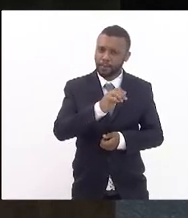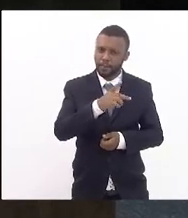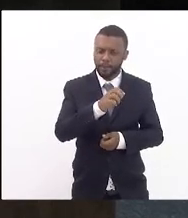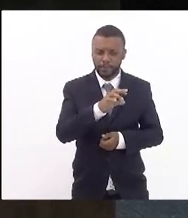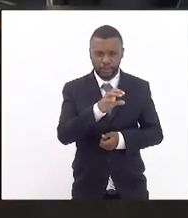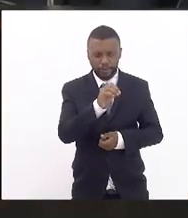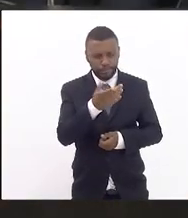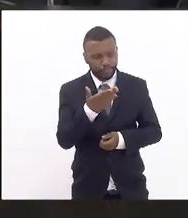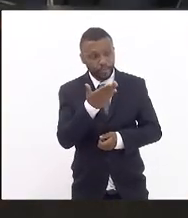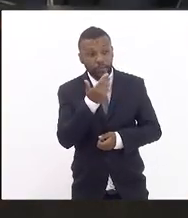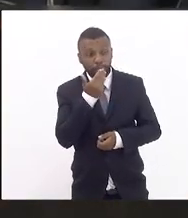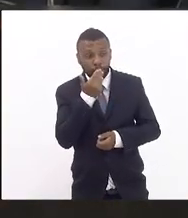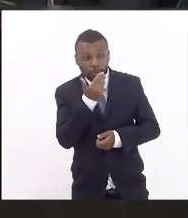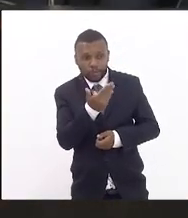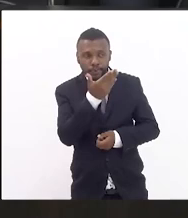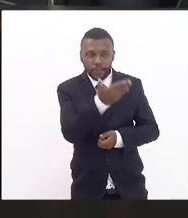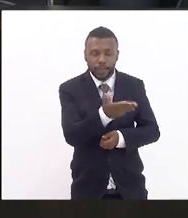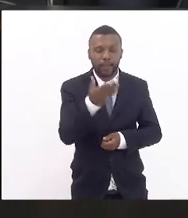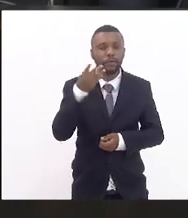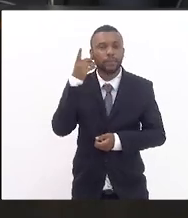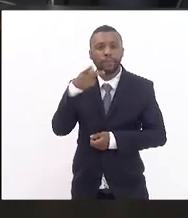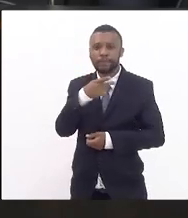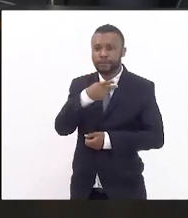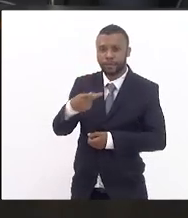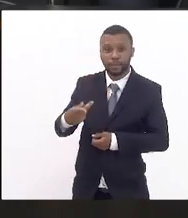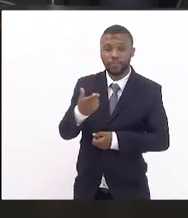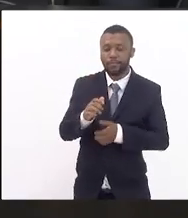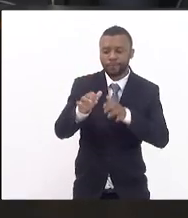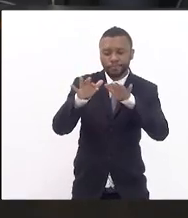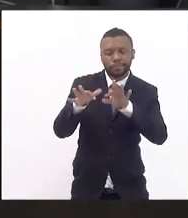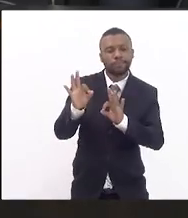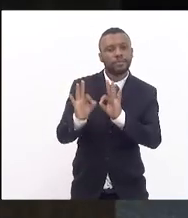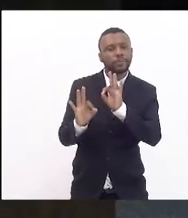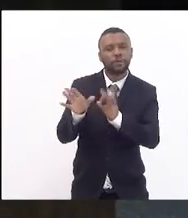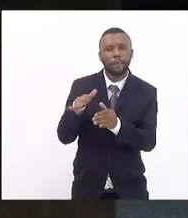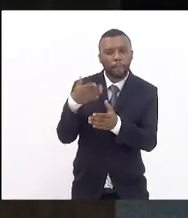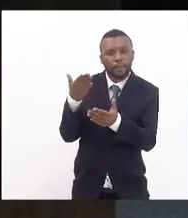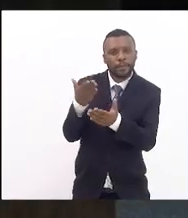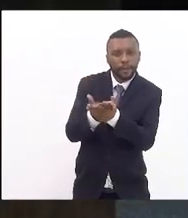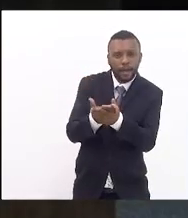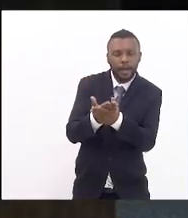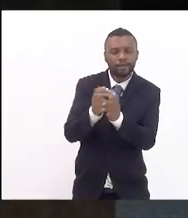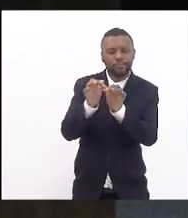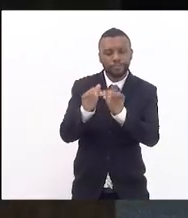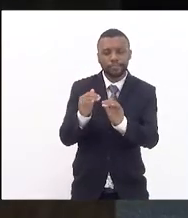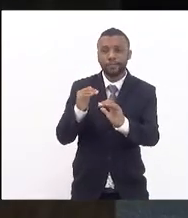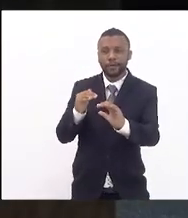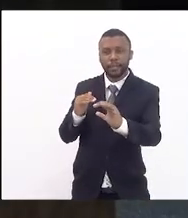Vossa Excelência, eu vou montar um processo bonitinho, encaminhar a Vossa Excelência,